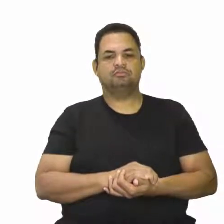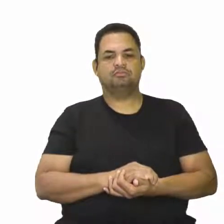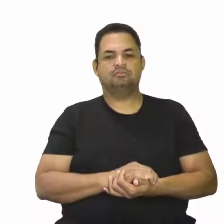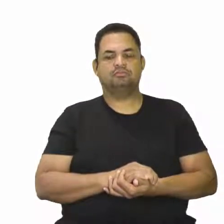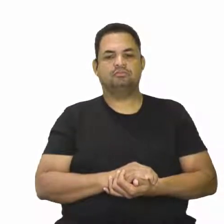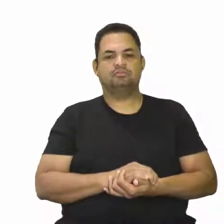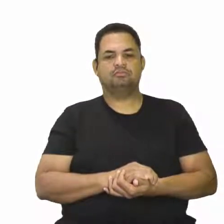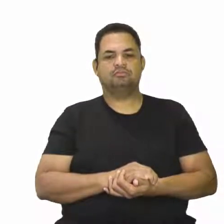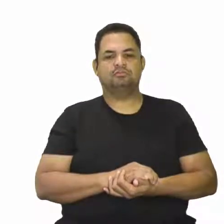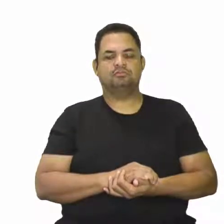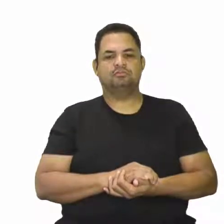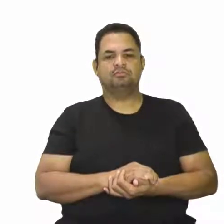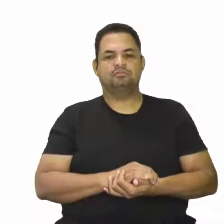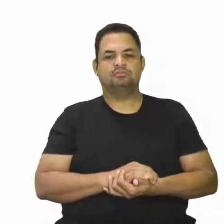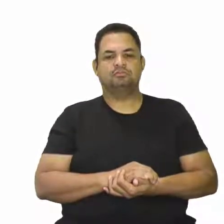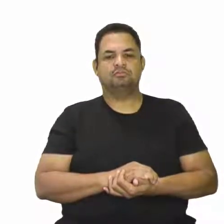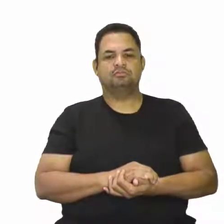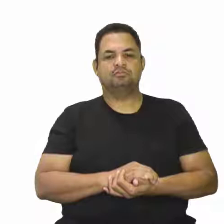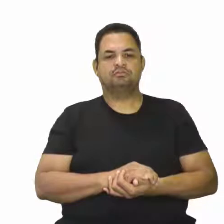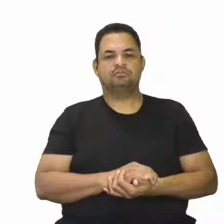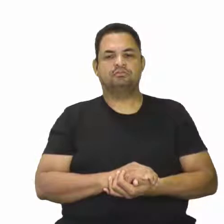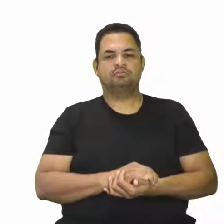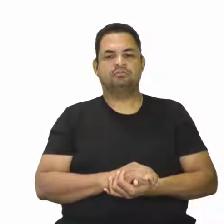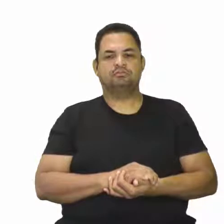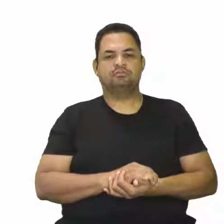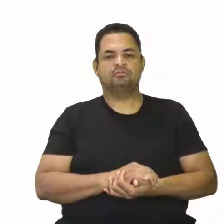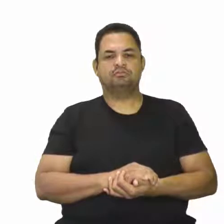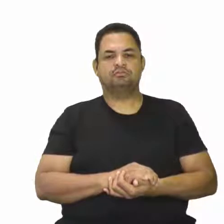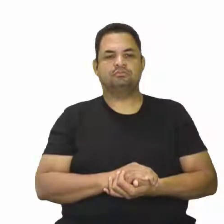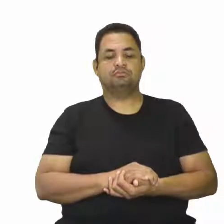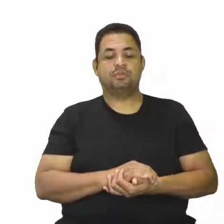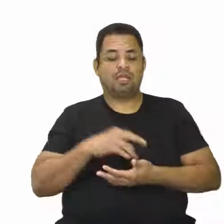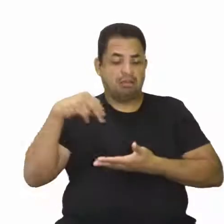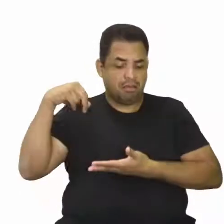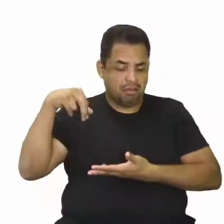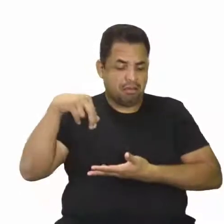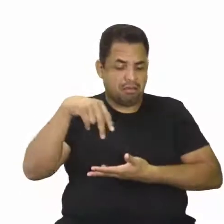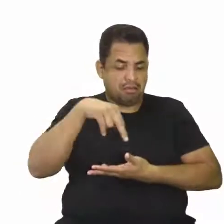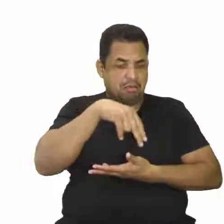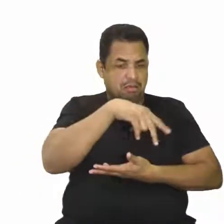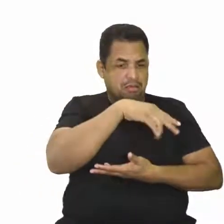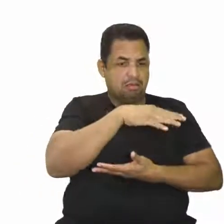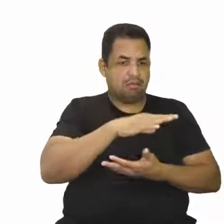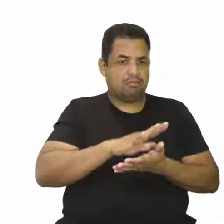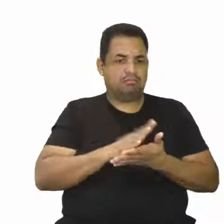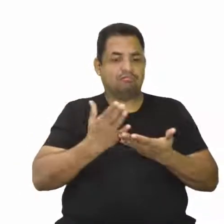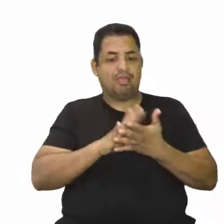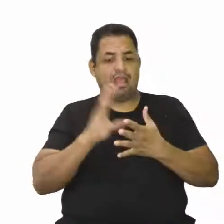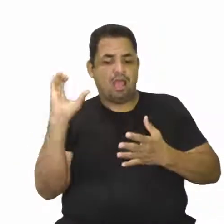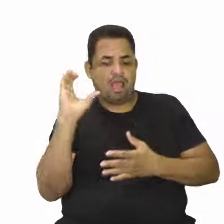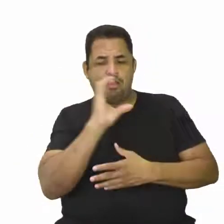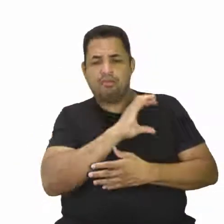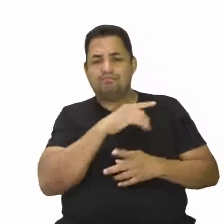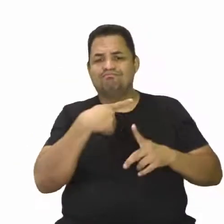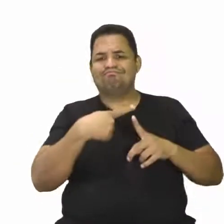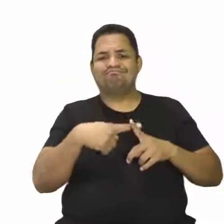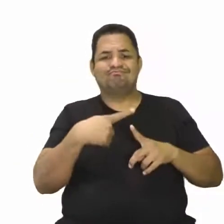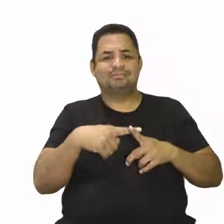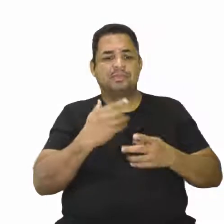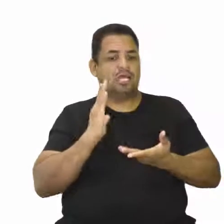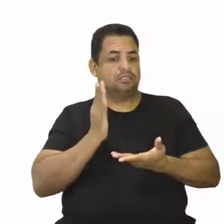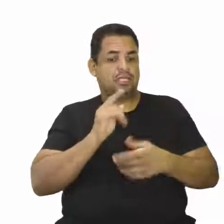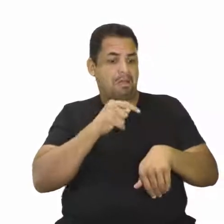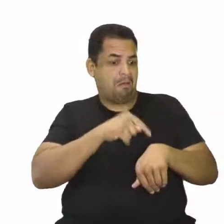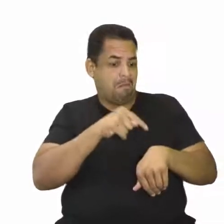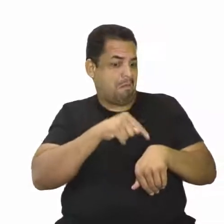deprisa, porque já é tarde. Caminhe mais depressa, porque